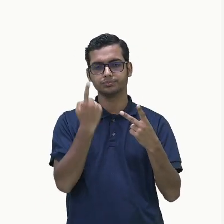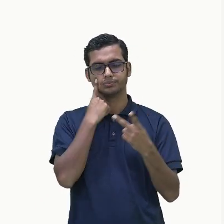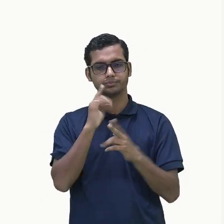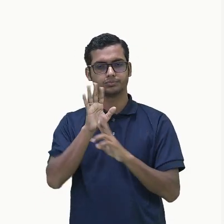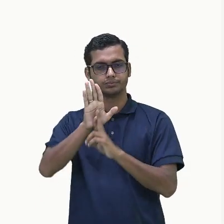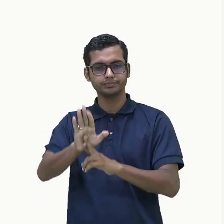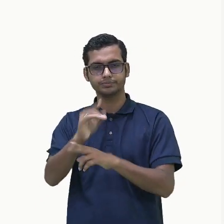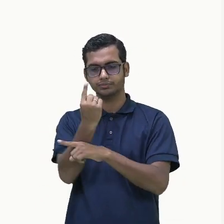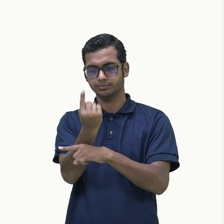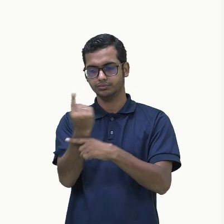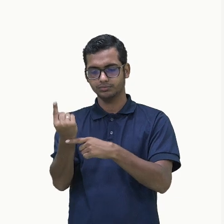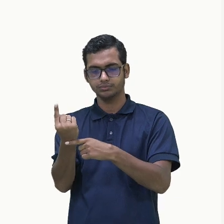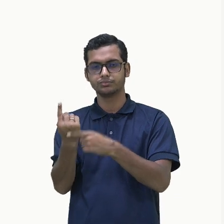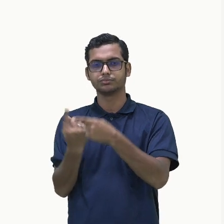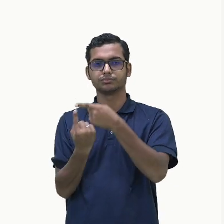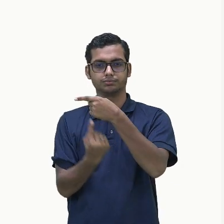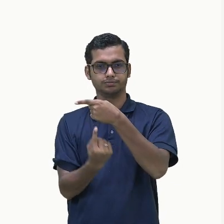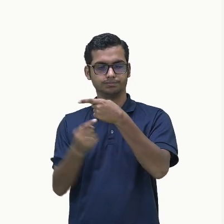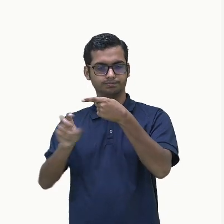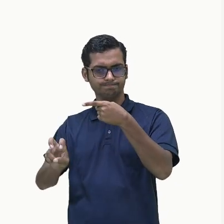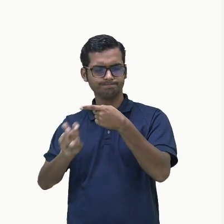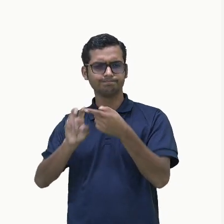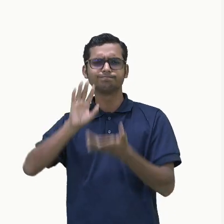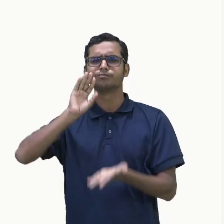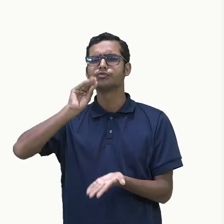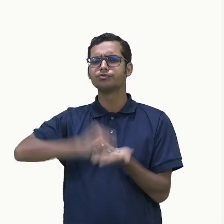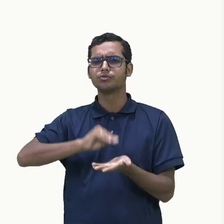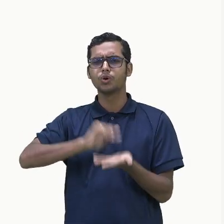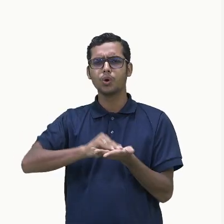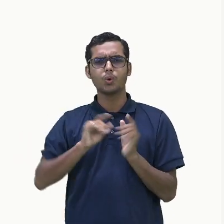quinzeavos. E o que é que falta? Falta